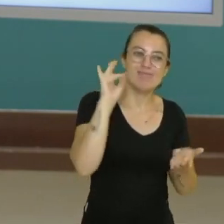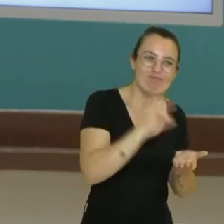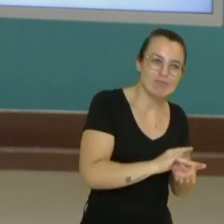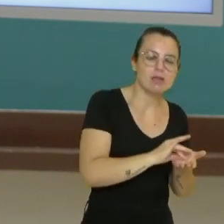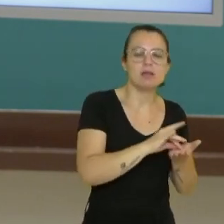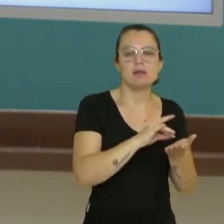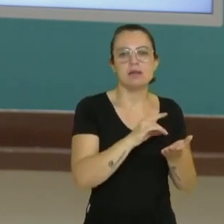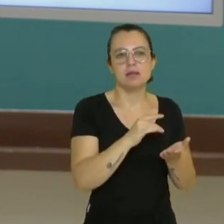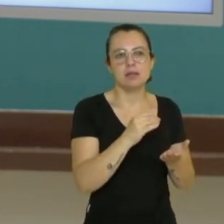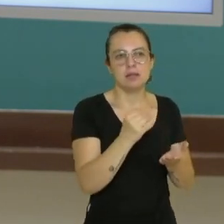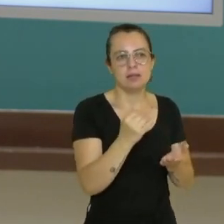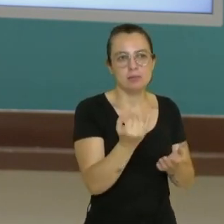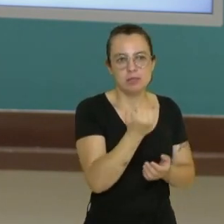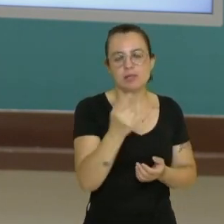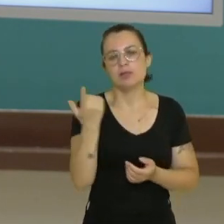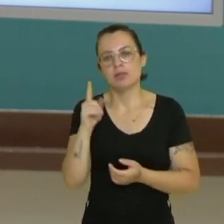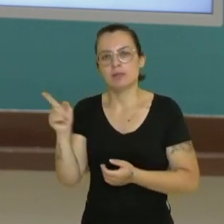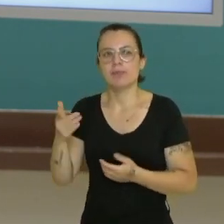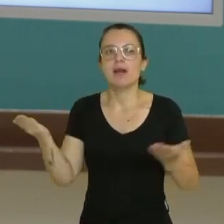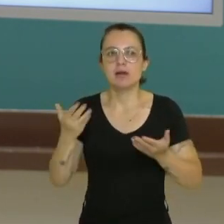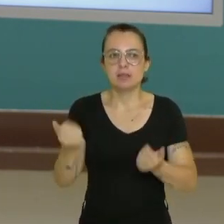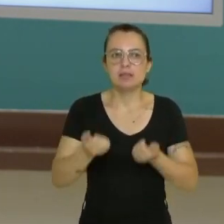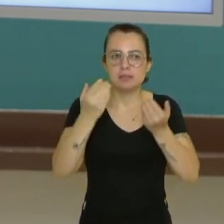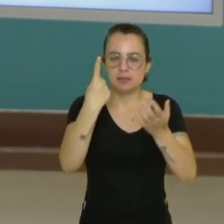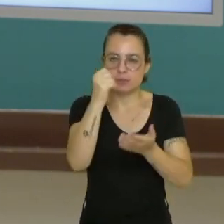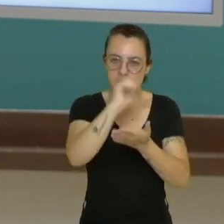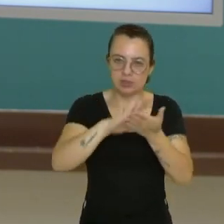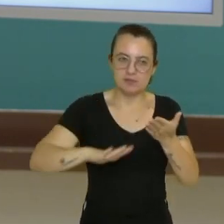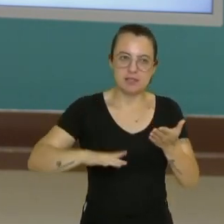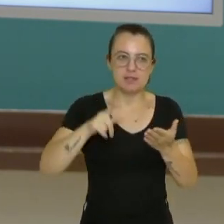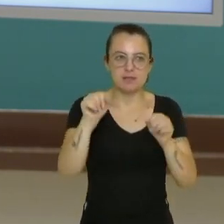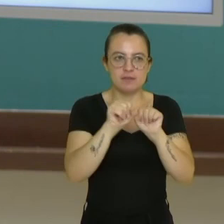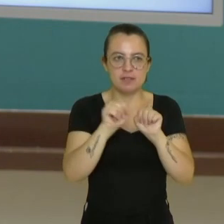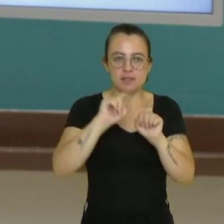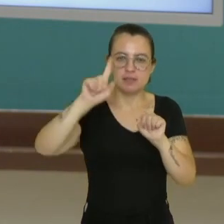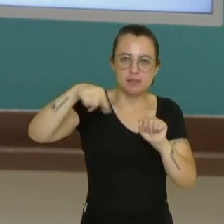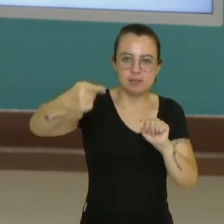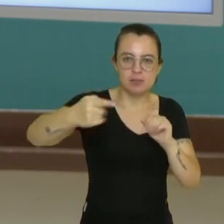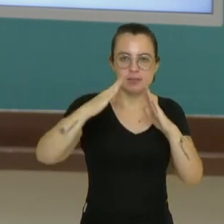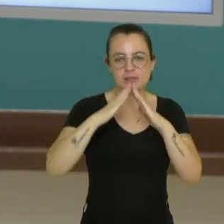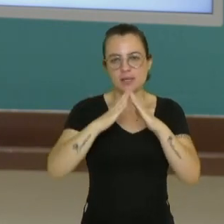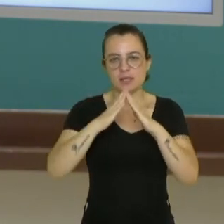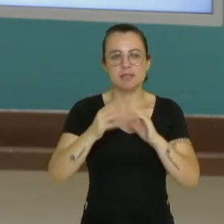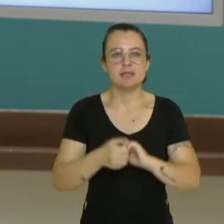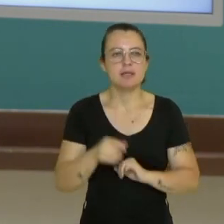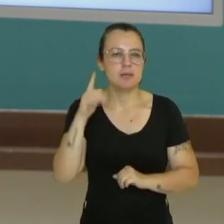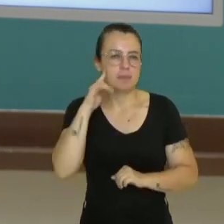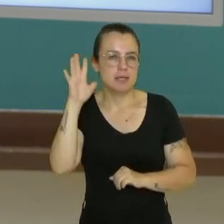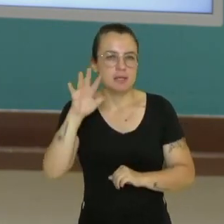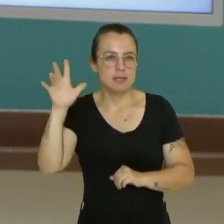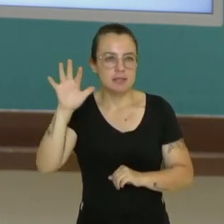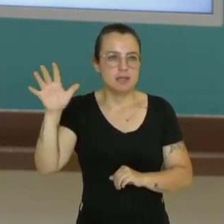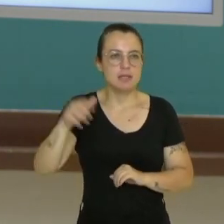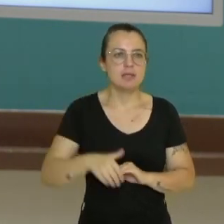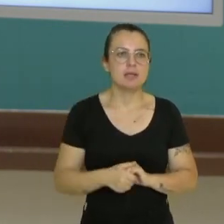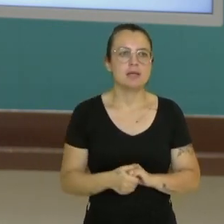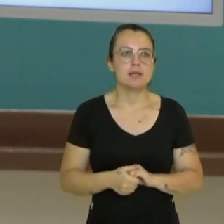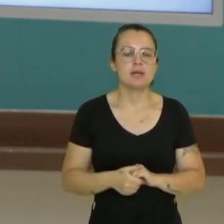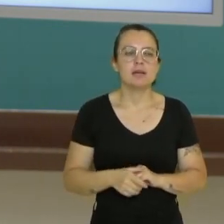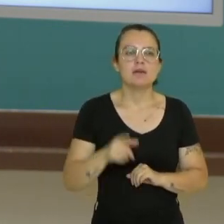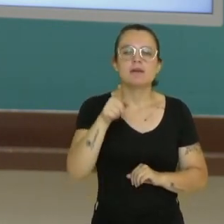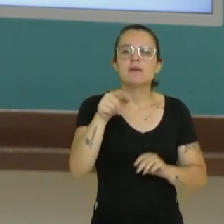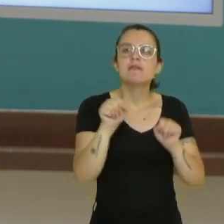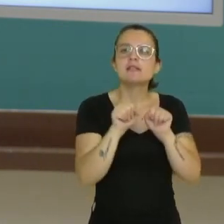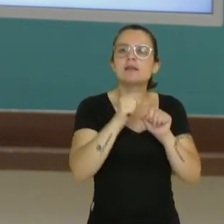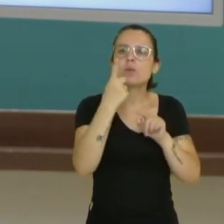não essencial. Vou deixar uma atividade para vocês fazerem depois em casa, pensarem a respeito, é para vocês